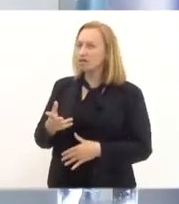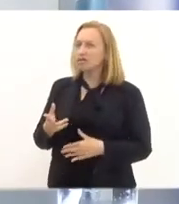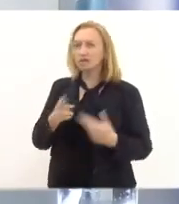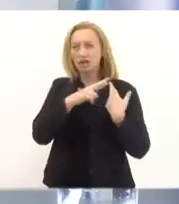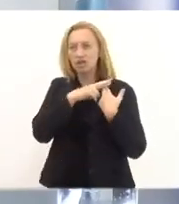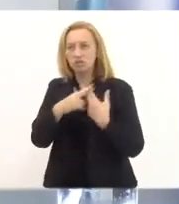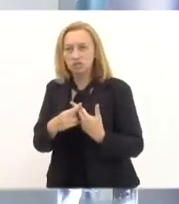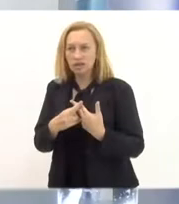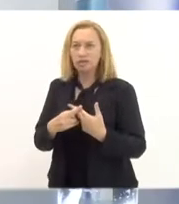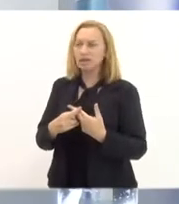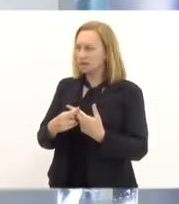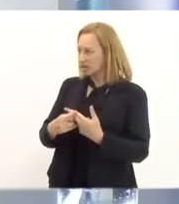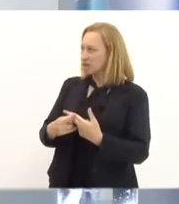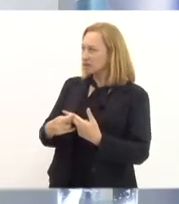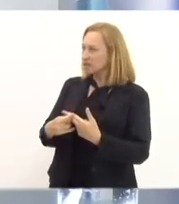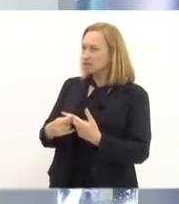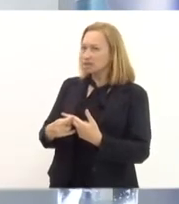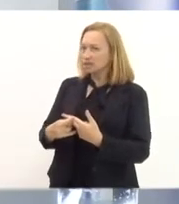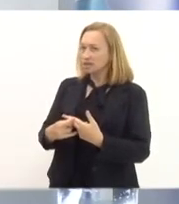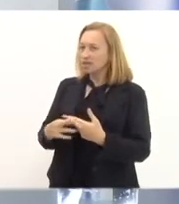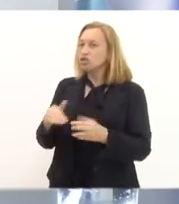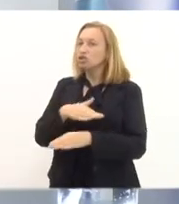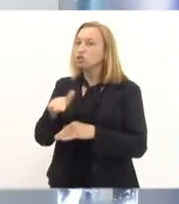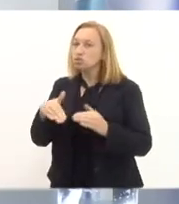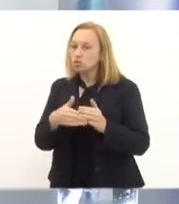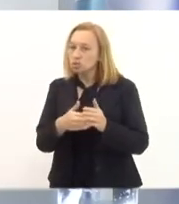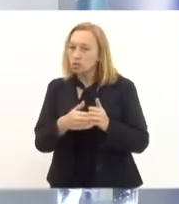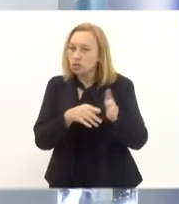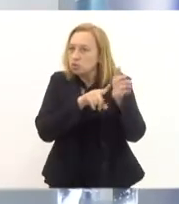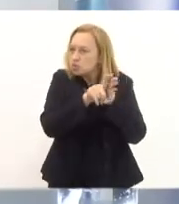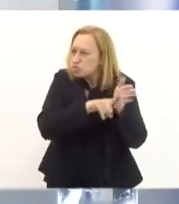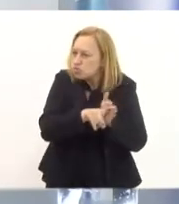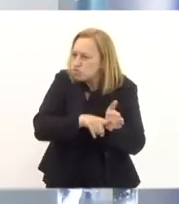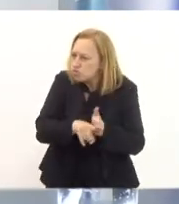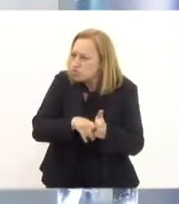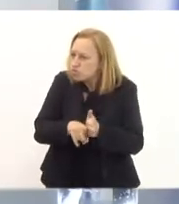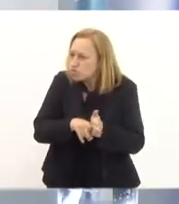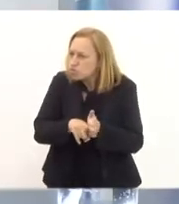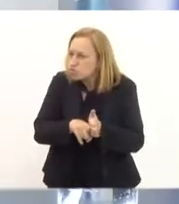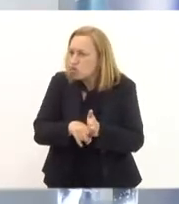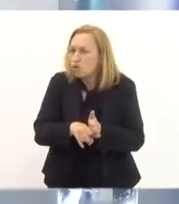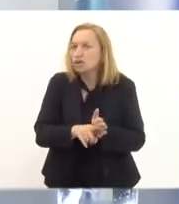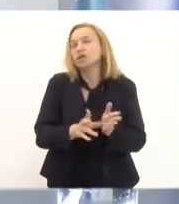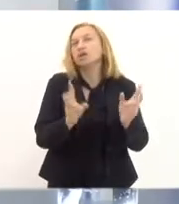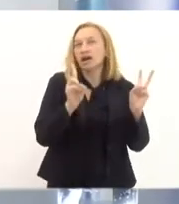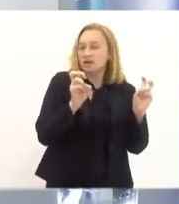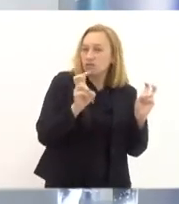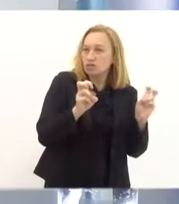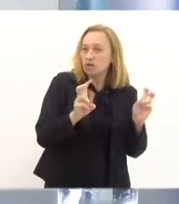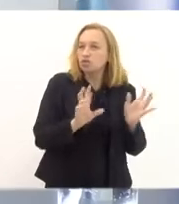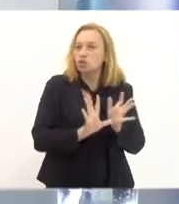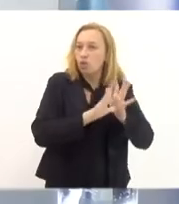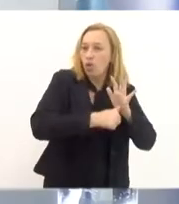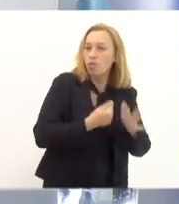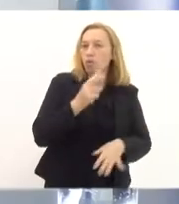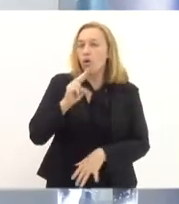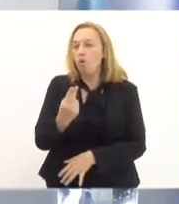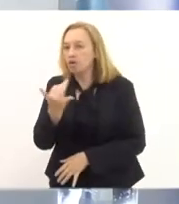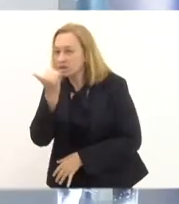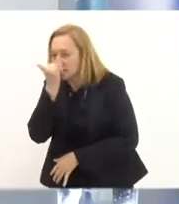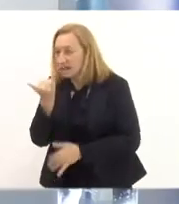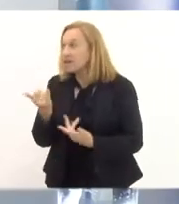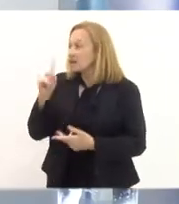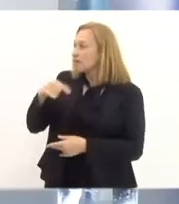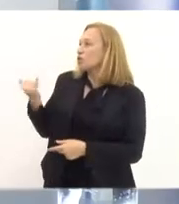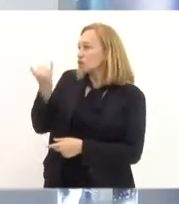essa responsabilidade no sentido de todos os inquéritos e investigações não só da questão de Fusca uma de acidentes só vai ser de grande importância